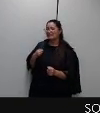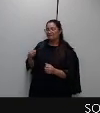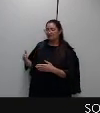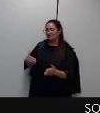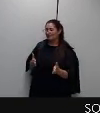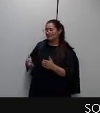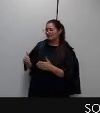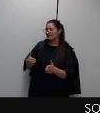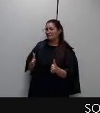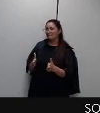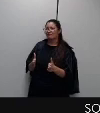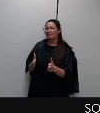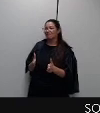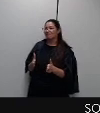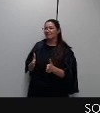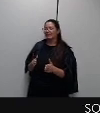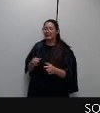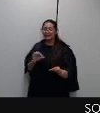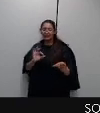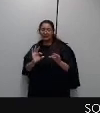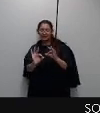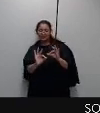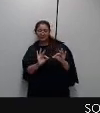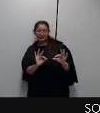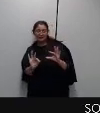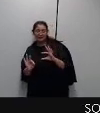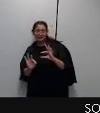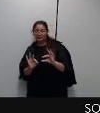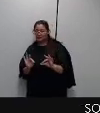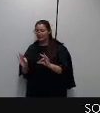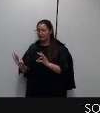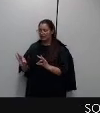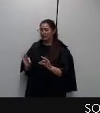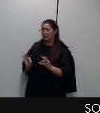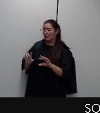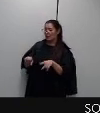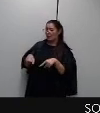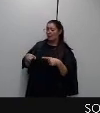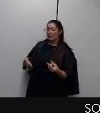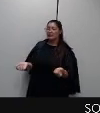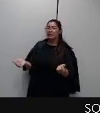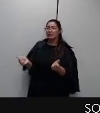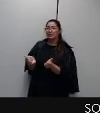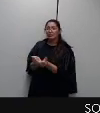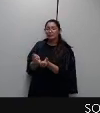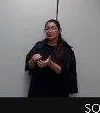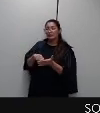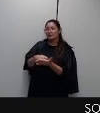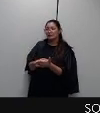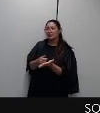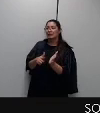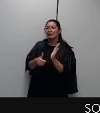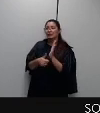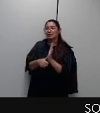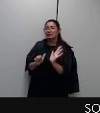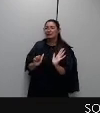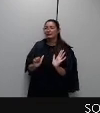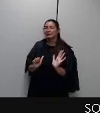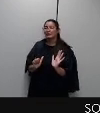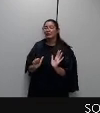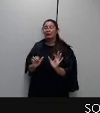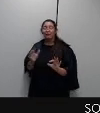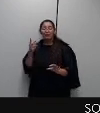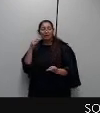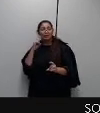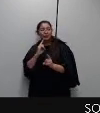conseguinte este yu-gi-oh e o incidente de habilitação o pleito fazendário encontrou o Óbvio